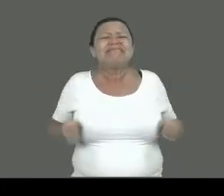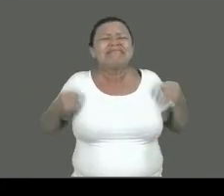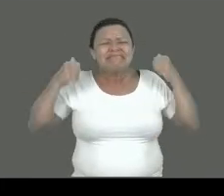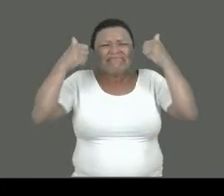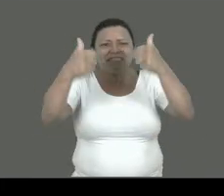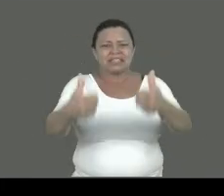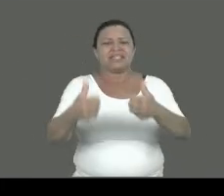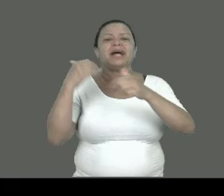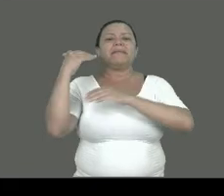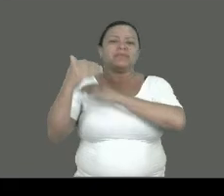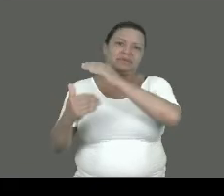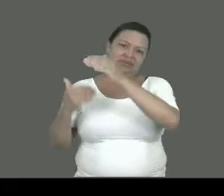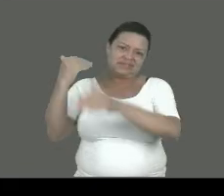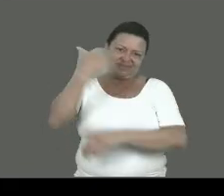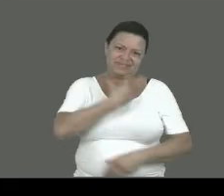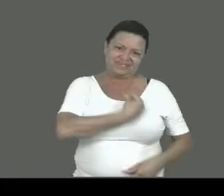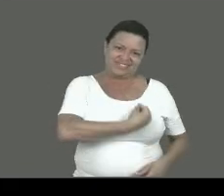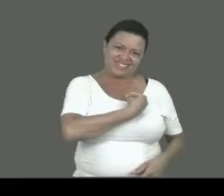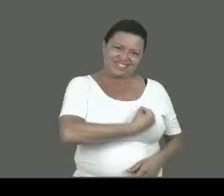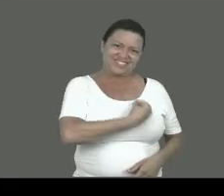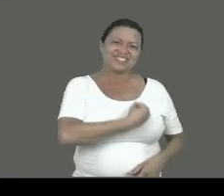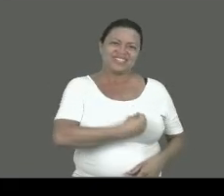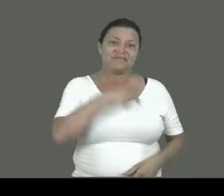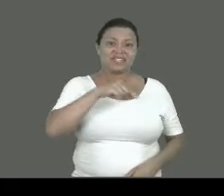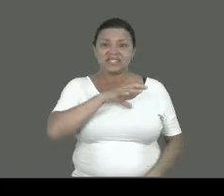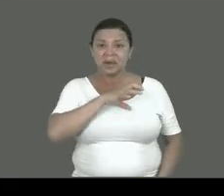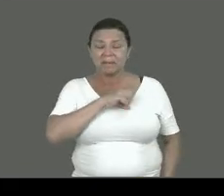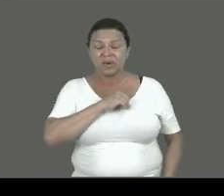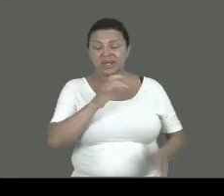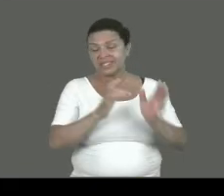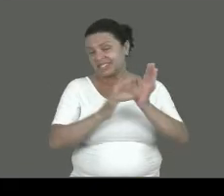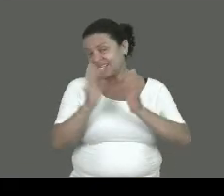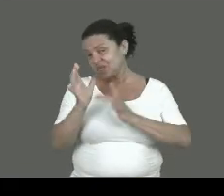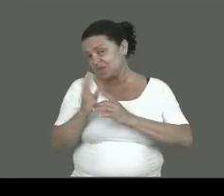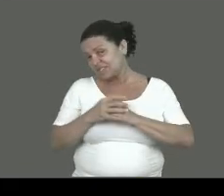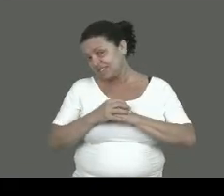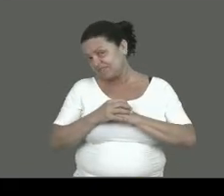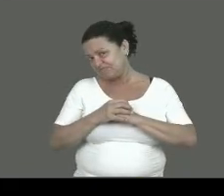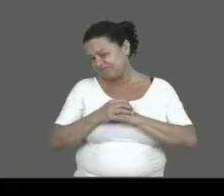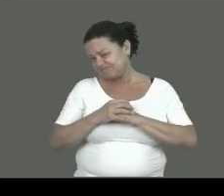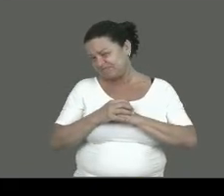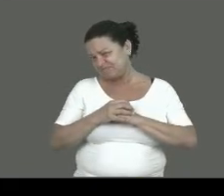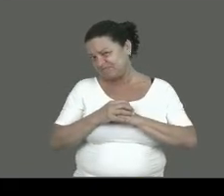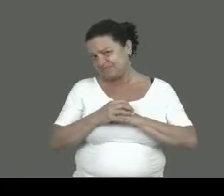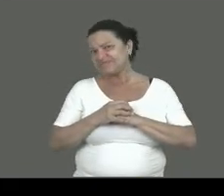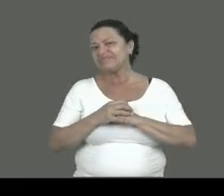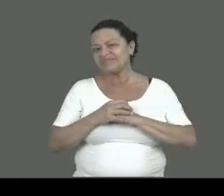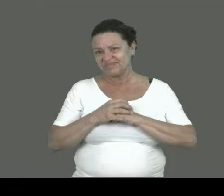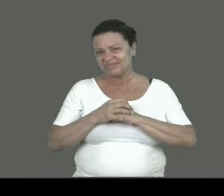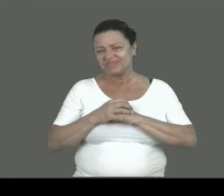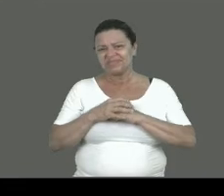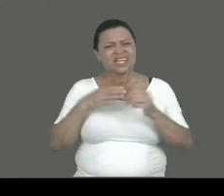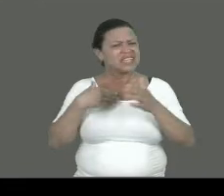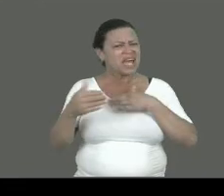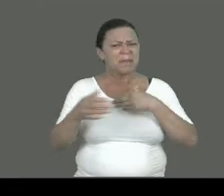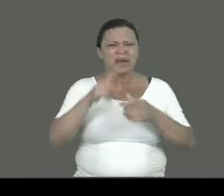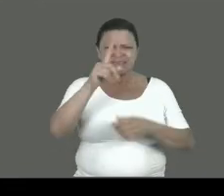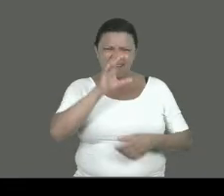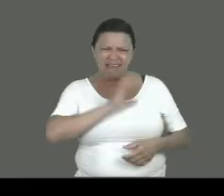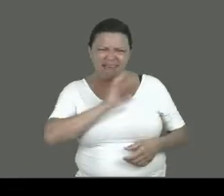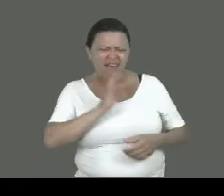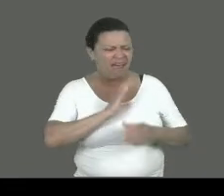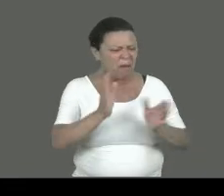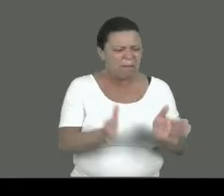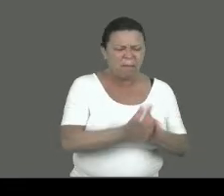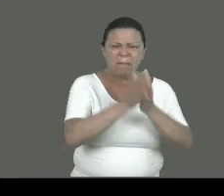de progredir e de viver esse amor de Jesus Cristo, independente da sua condição financeira, da sua classe social, da